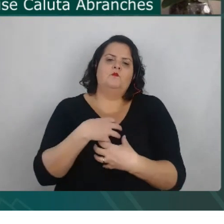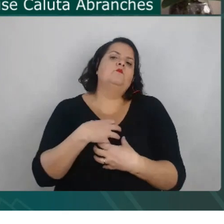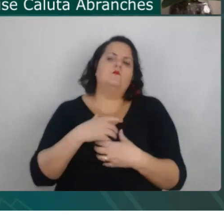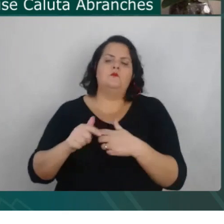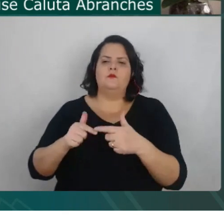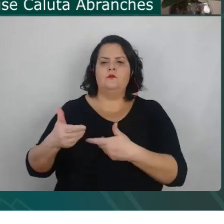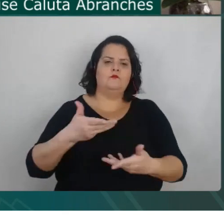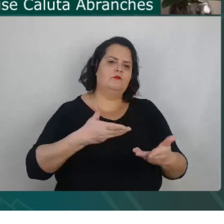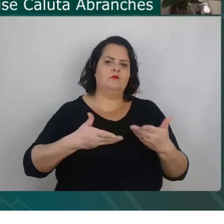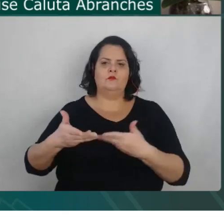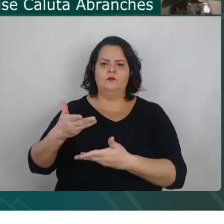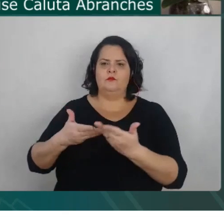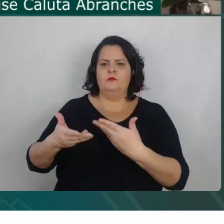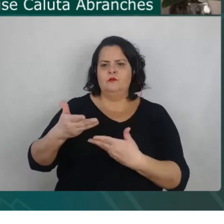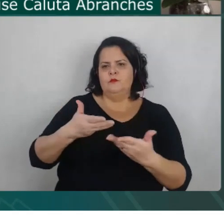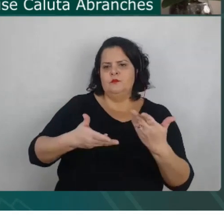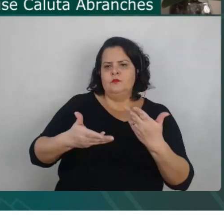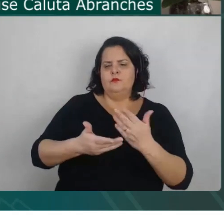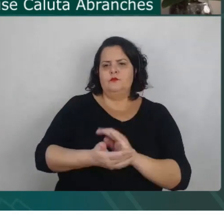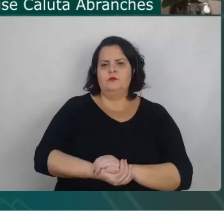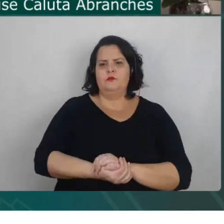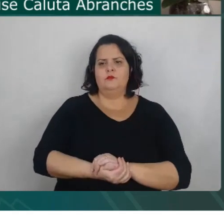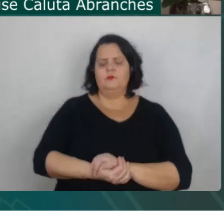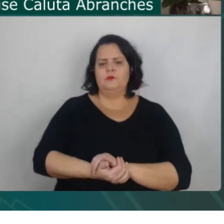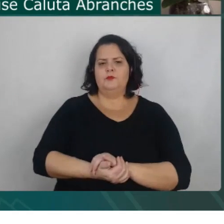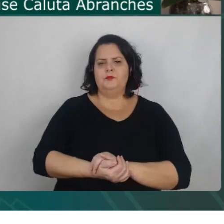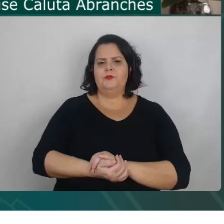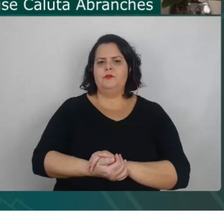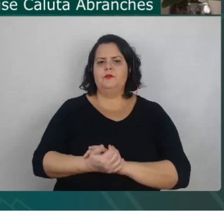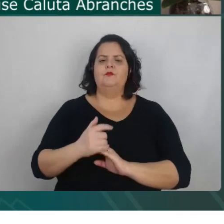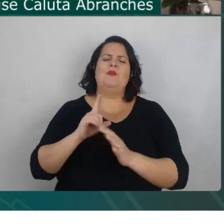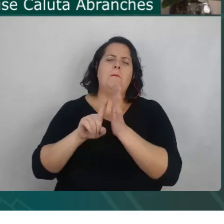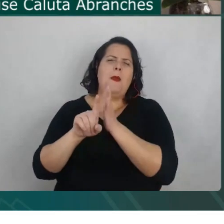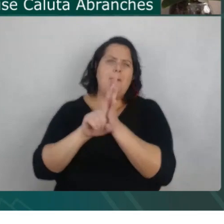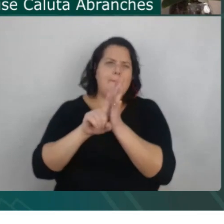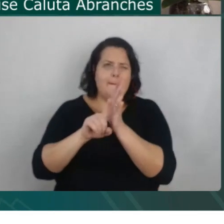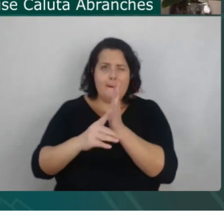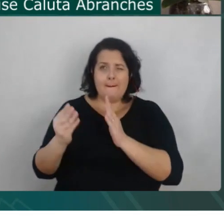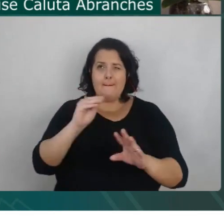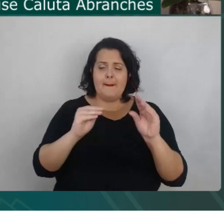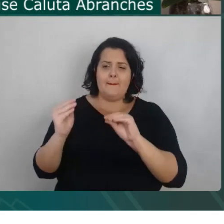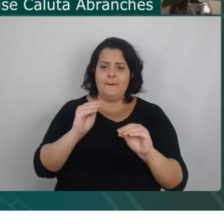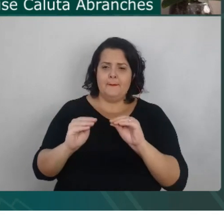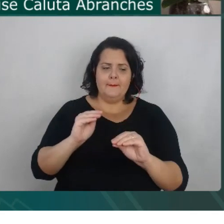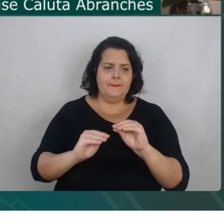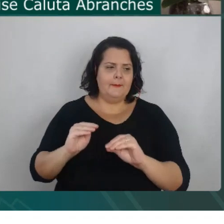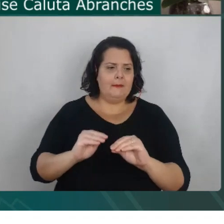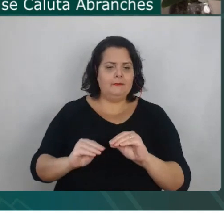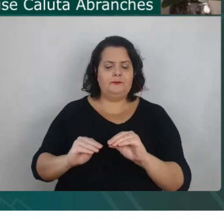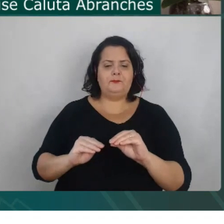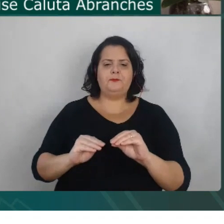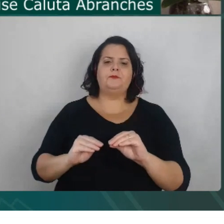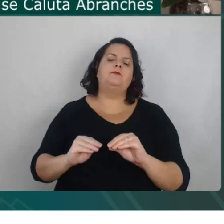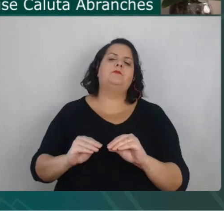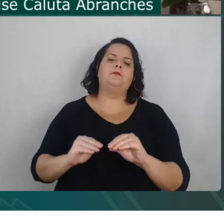interprofissional. E aqui foram também muitas perguntas, mas eu